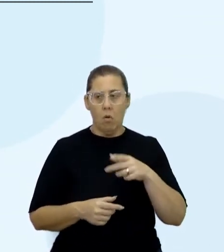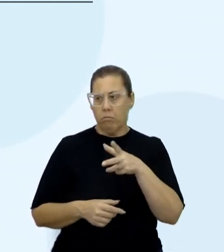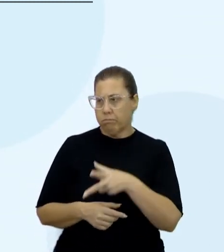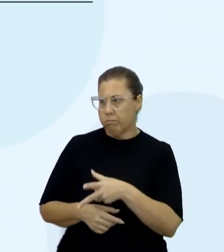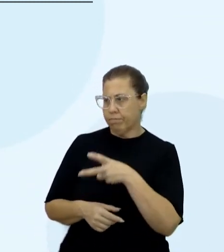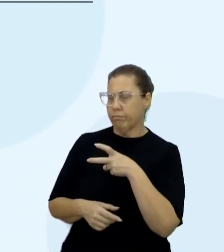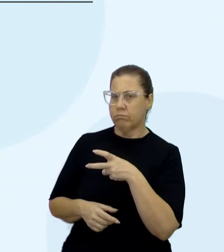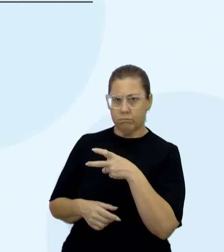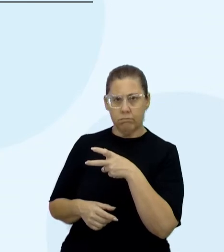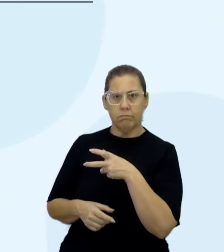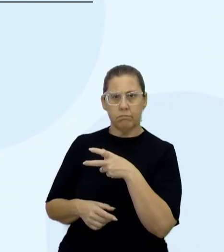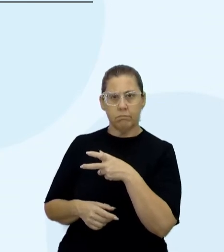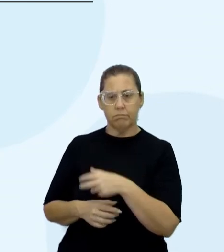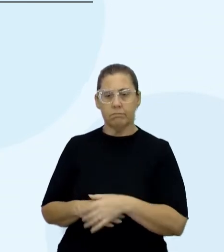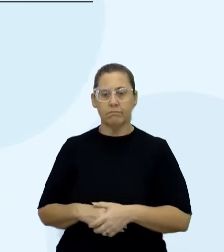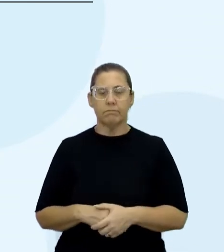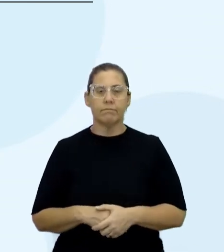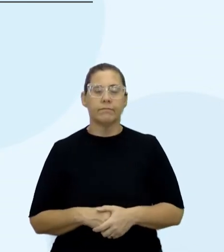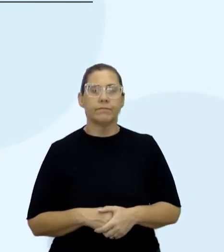observo.